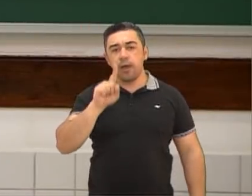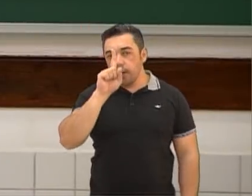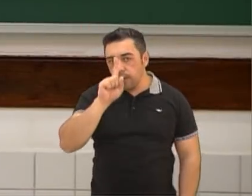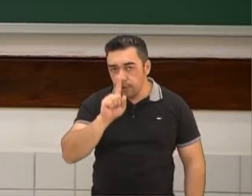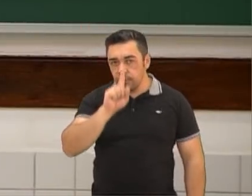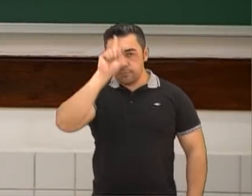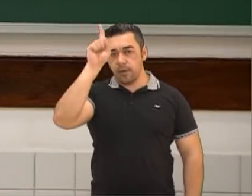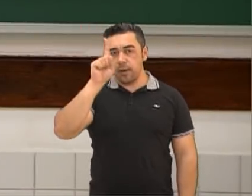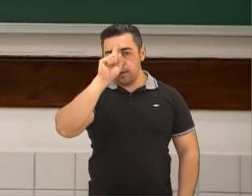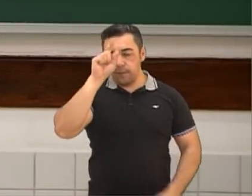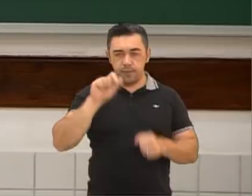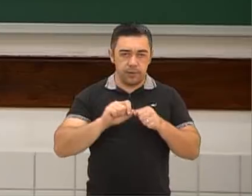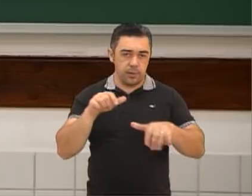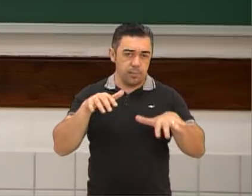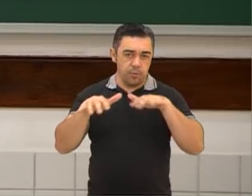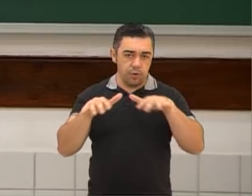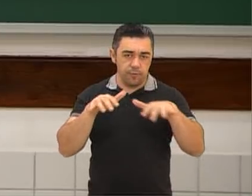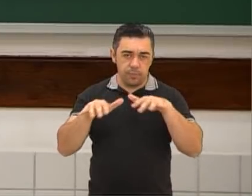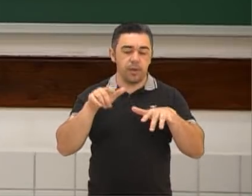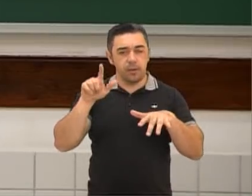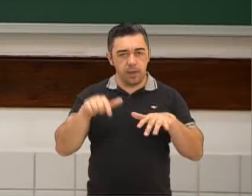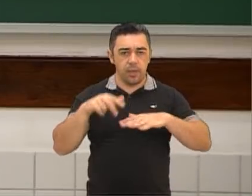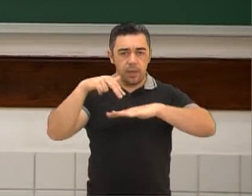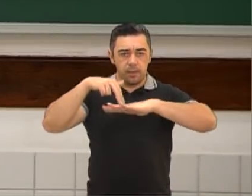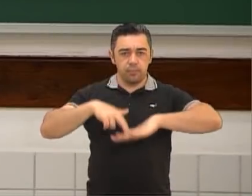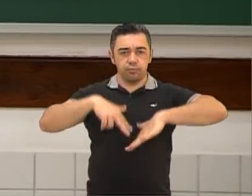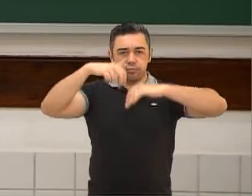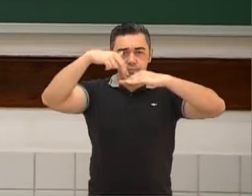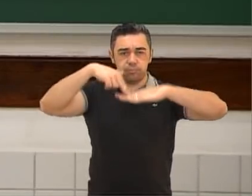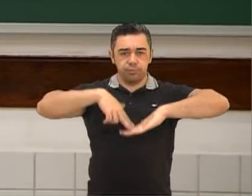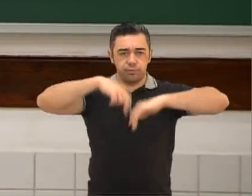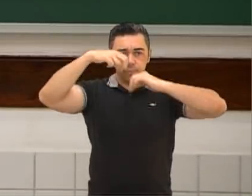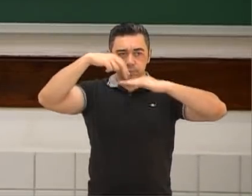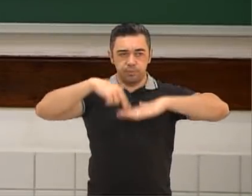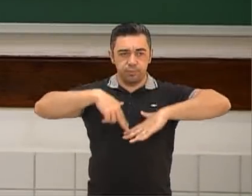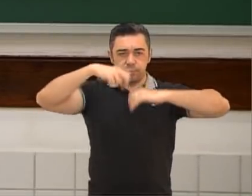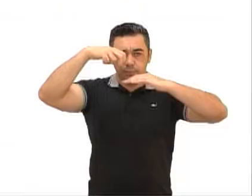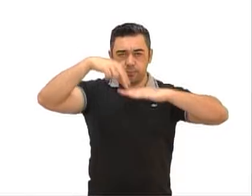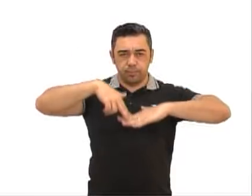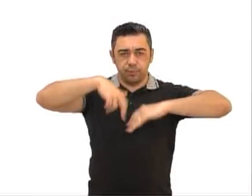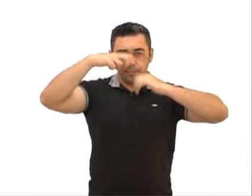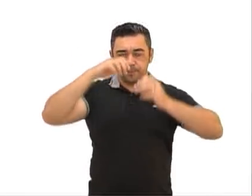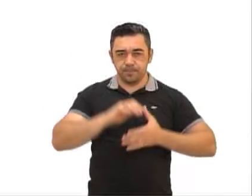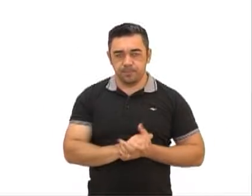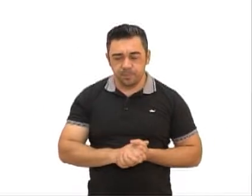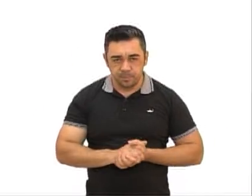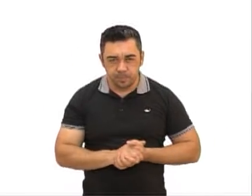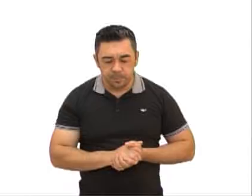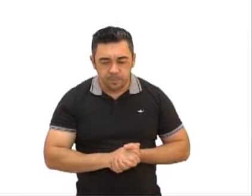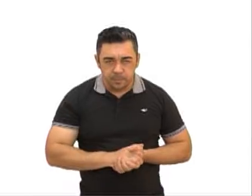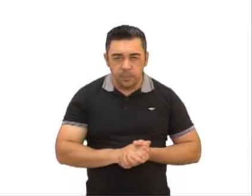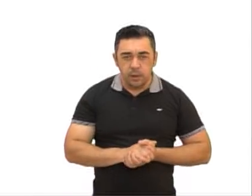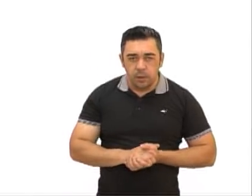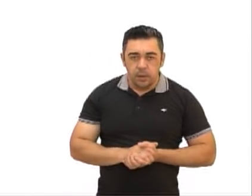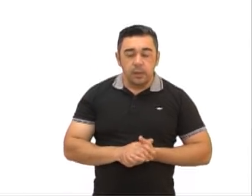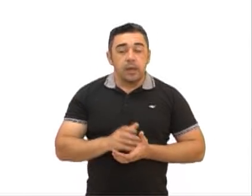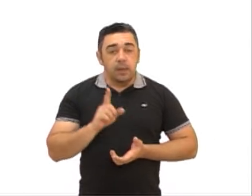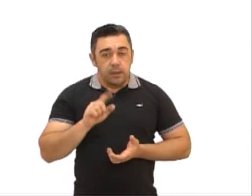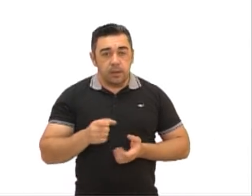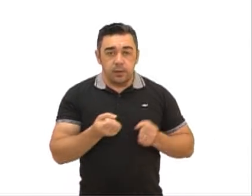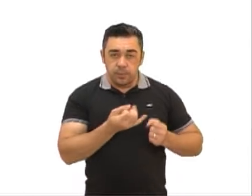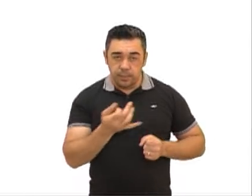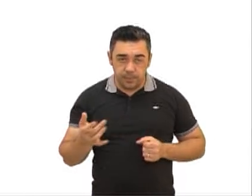um novo movimento, que era o trampolim, certo? O número de trampolim foi